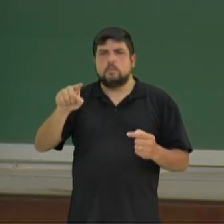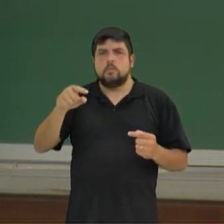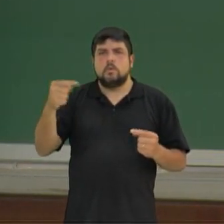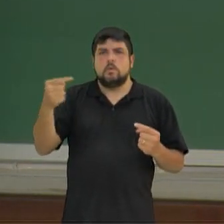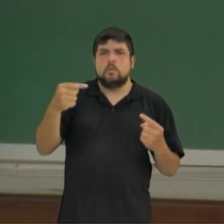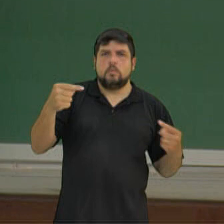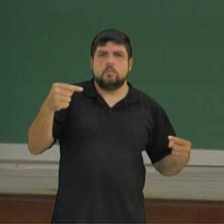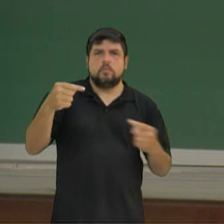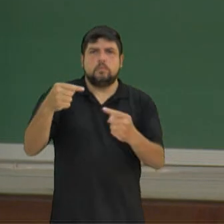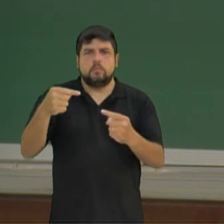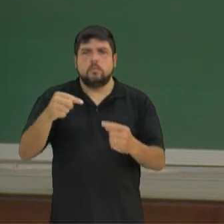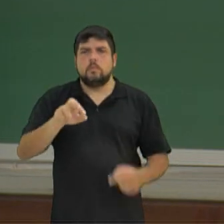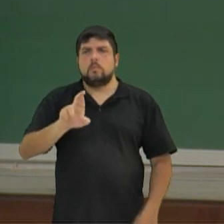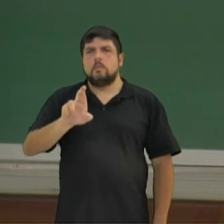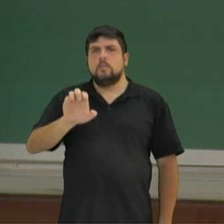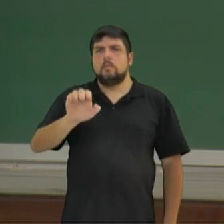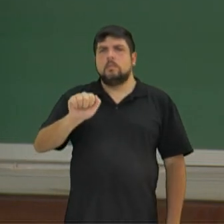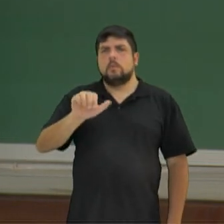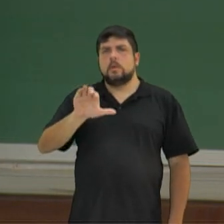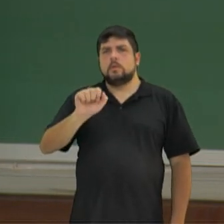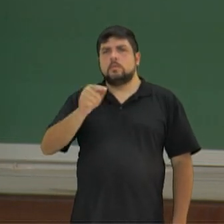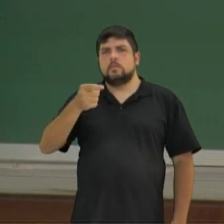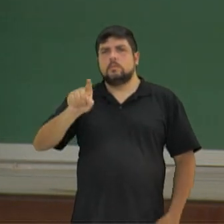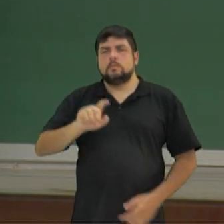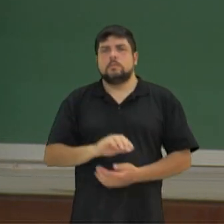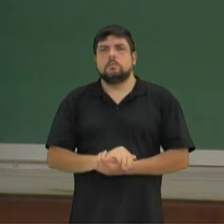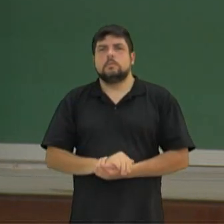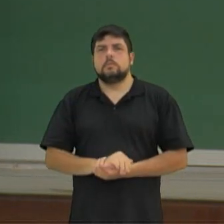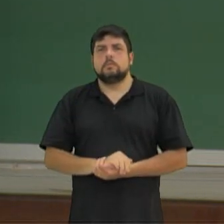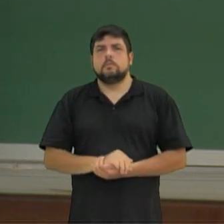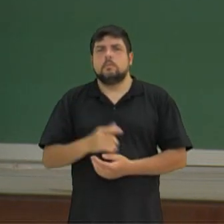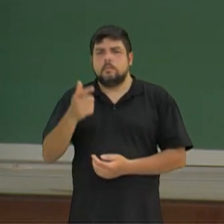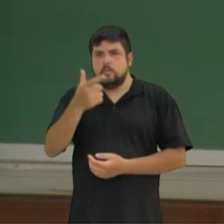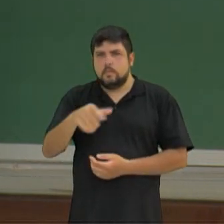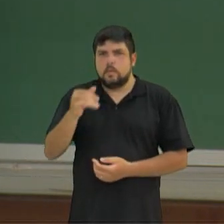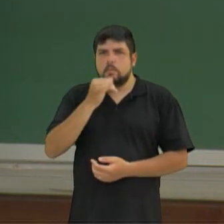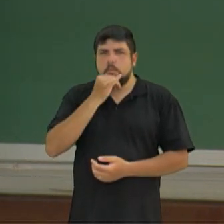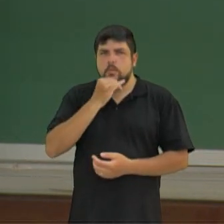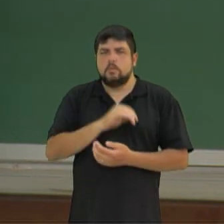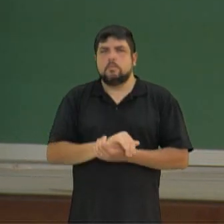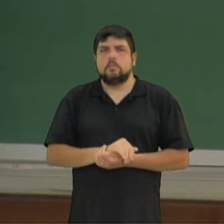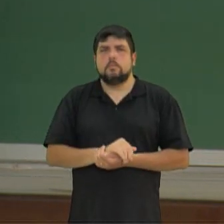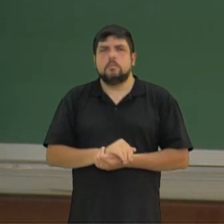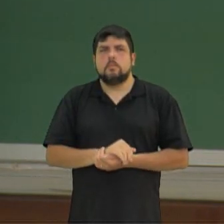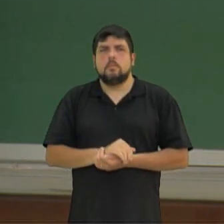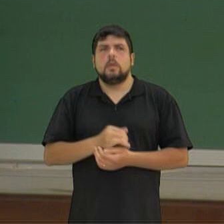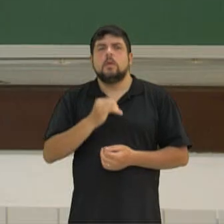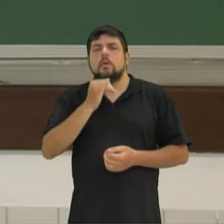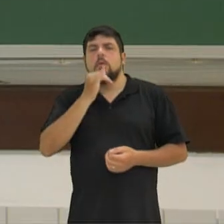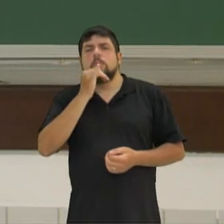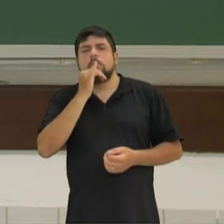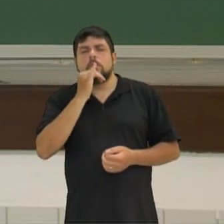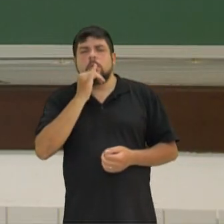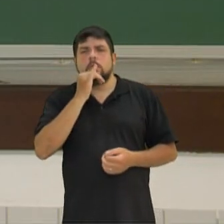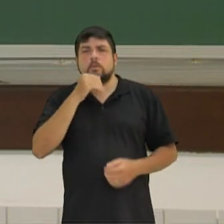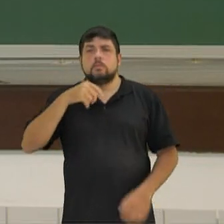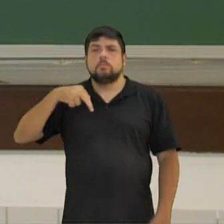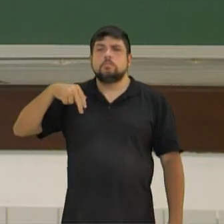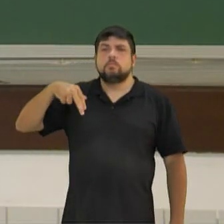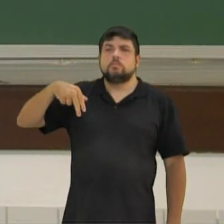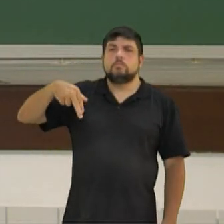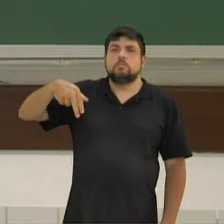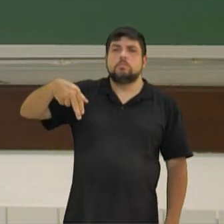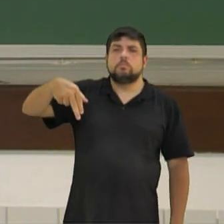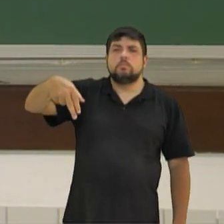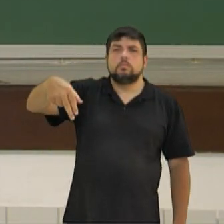a reação. Vamos ver mais alguns exemplos aqui. Caminhando, quando a gente está andando simplesmente,